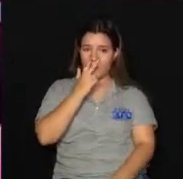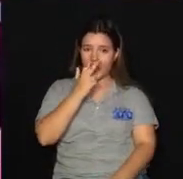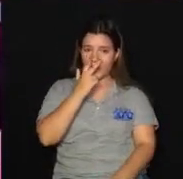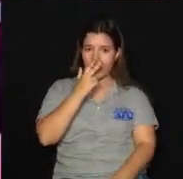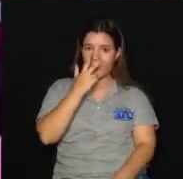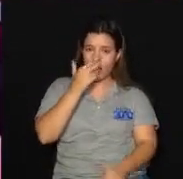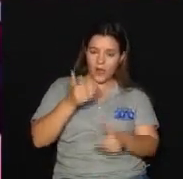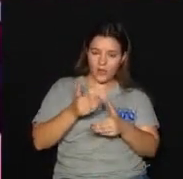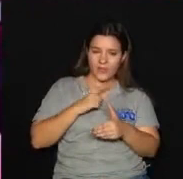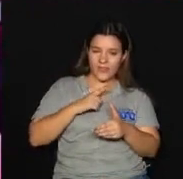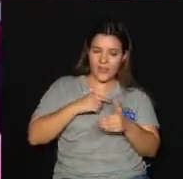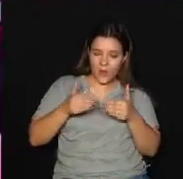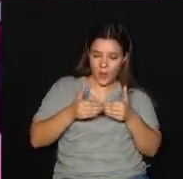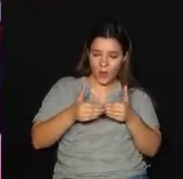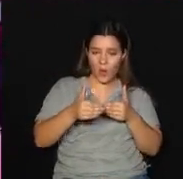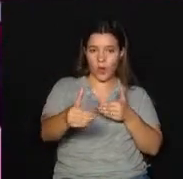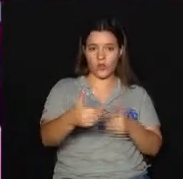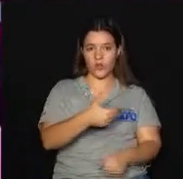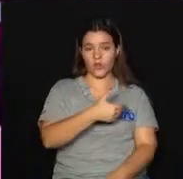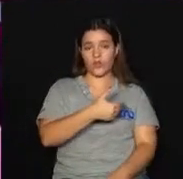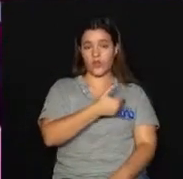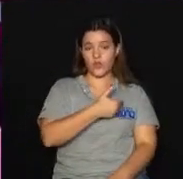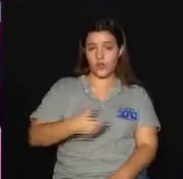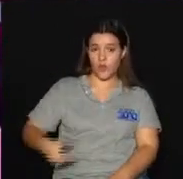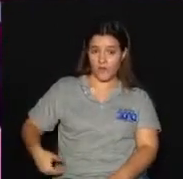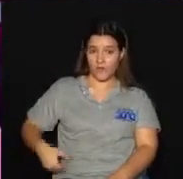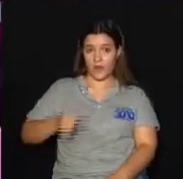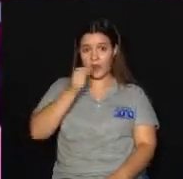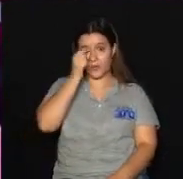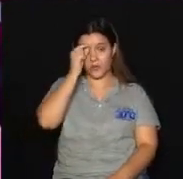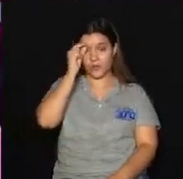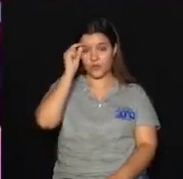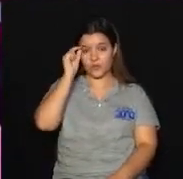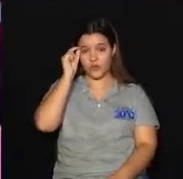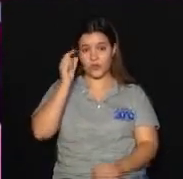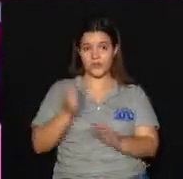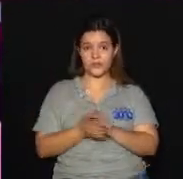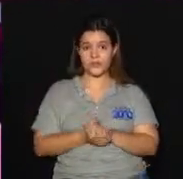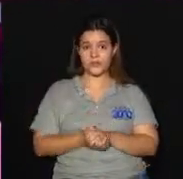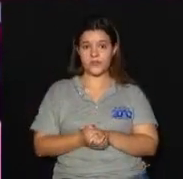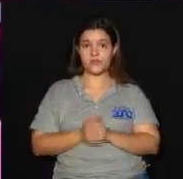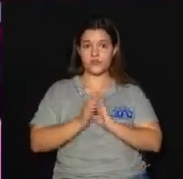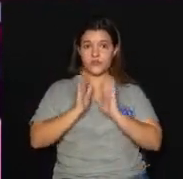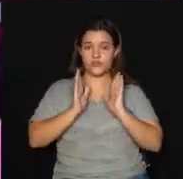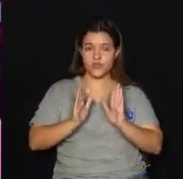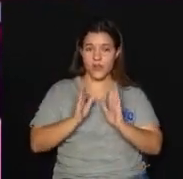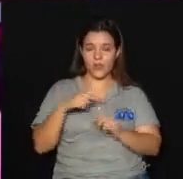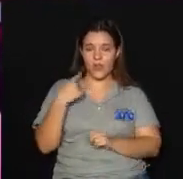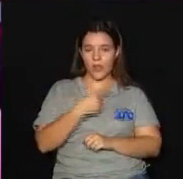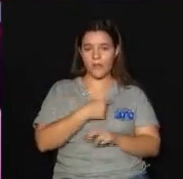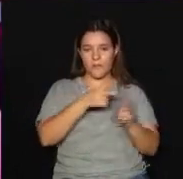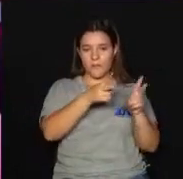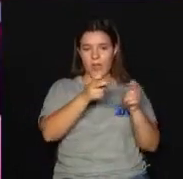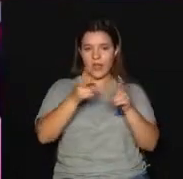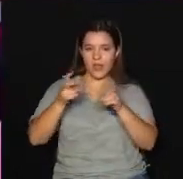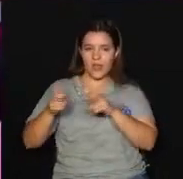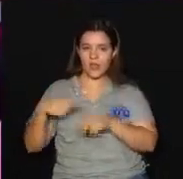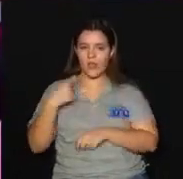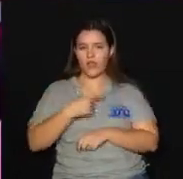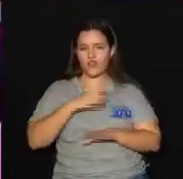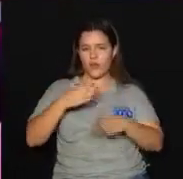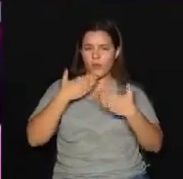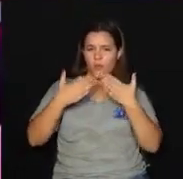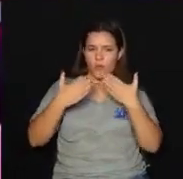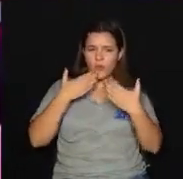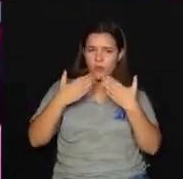uma continuidade do governo Jonas Donizete, já havíamos percebido e comentado